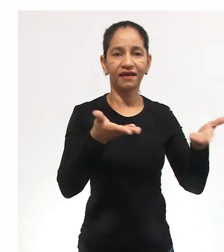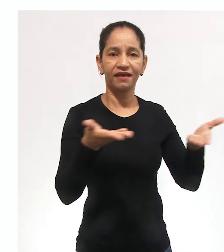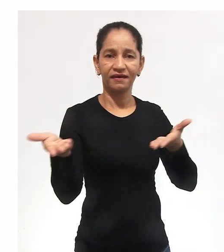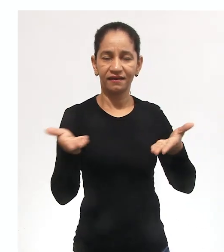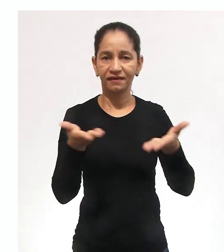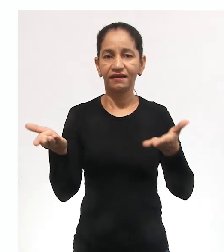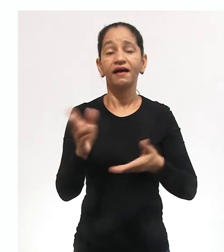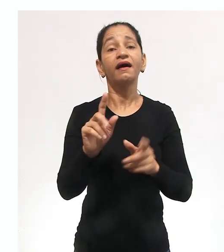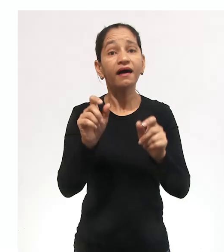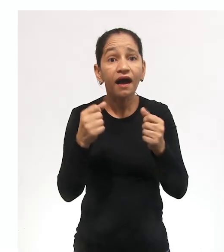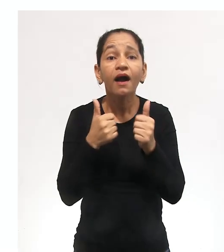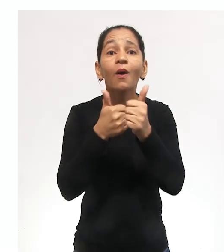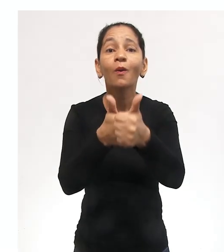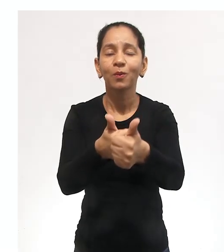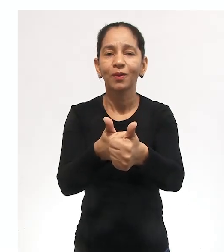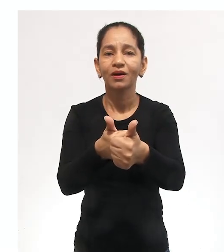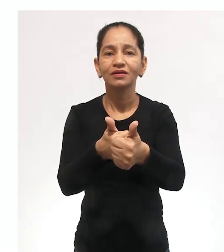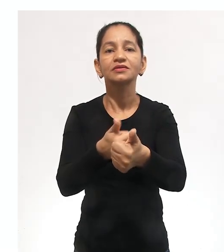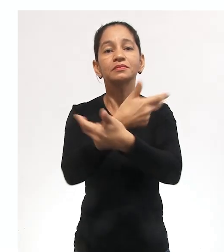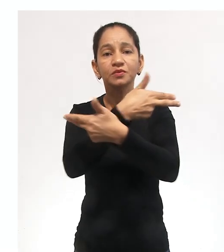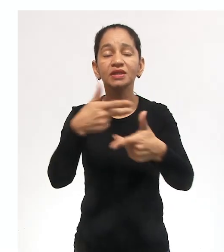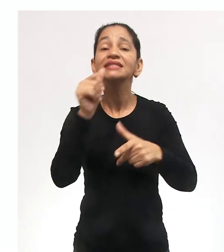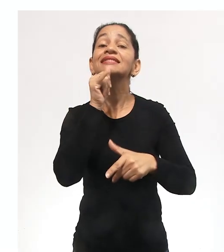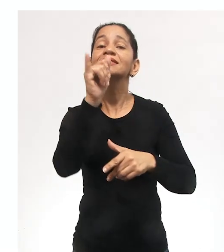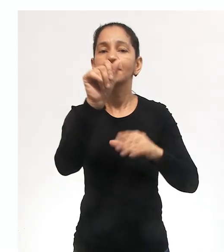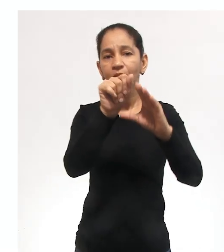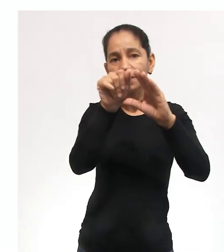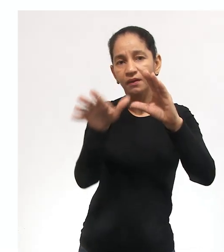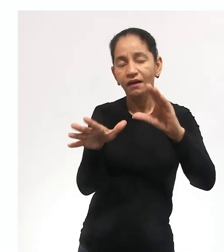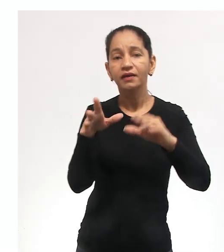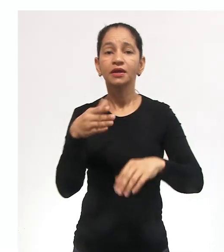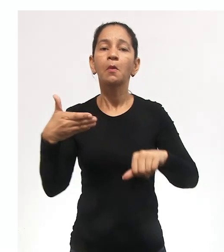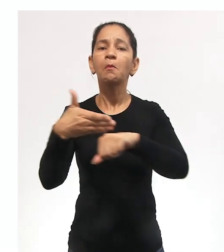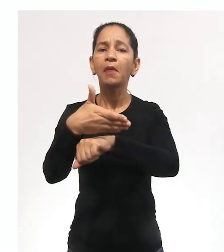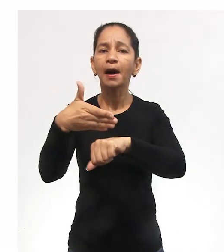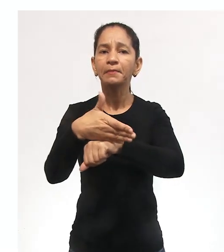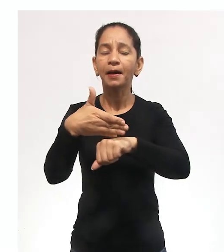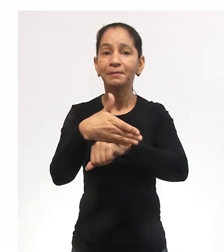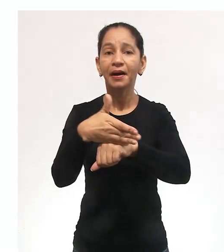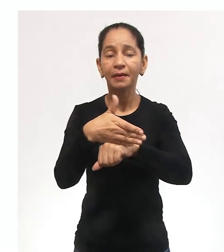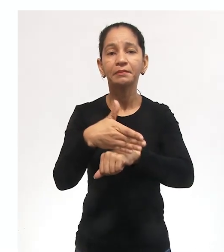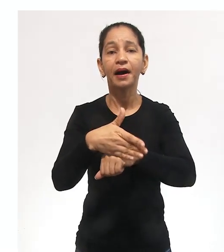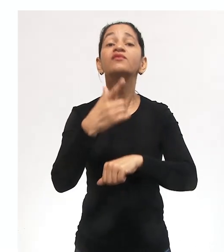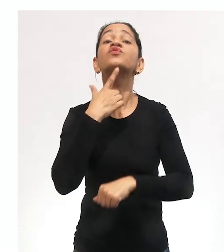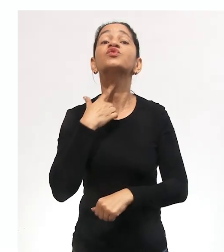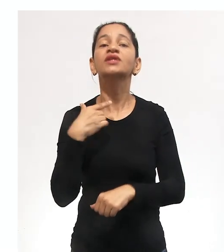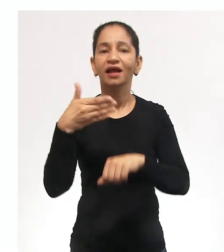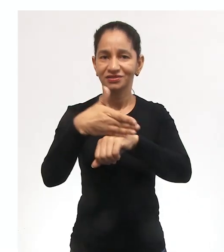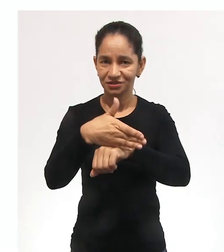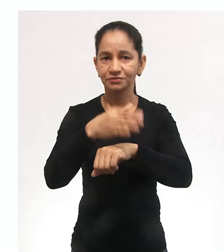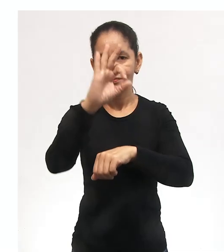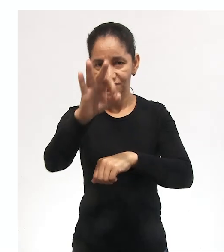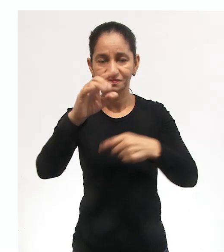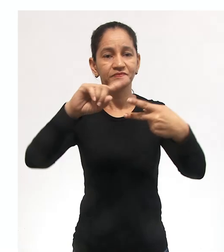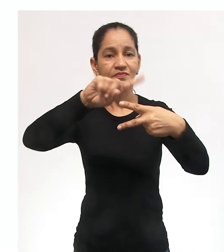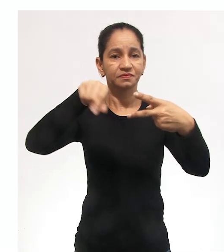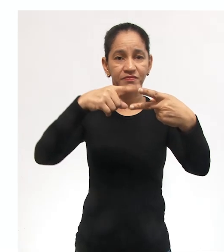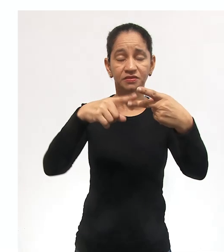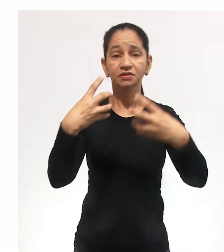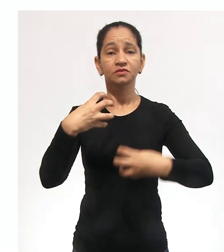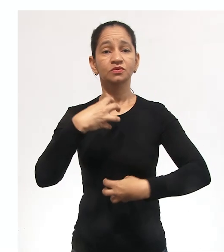atividades, acompanhe elementos como a participação do estudante, a forma como